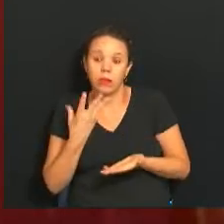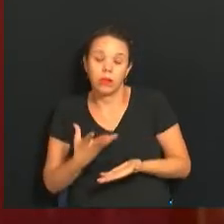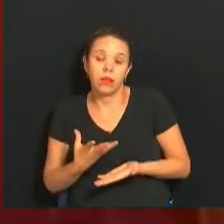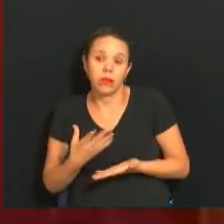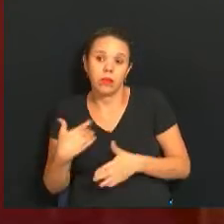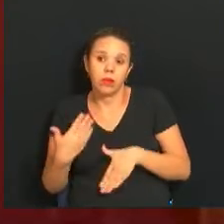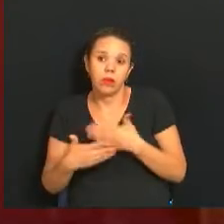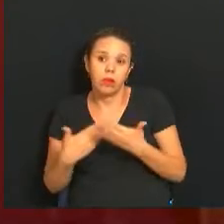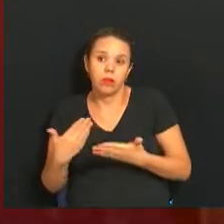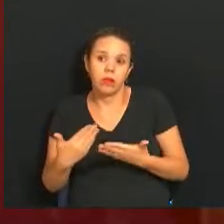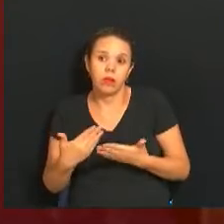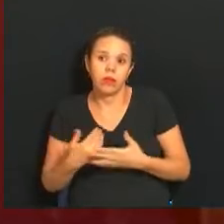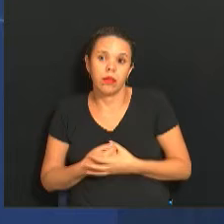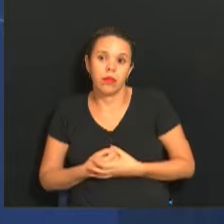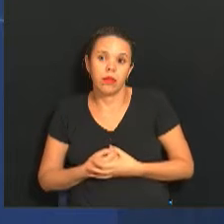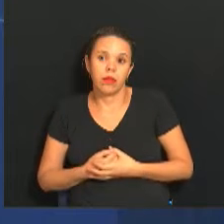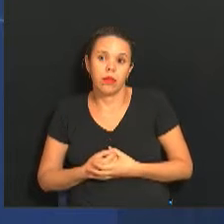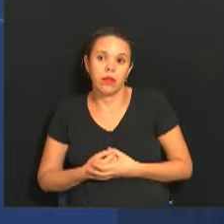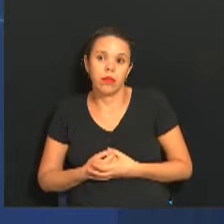vez mais completo.